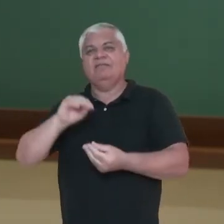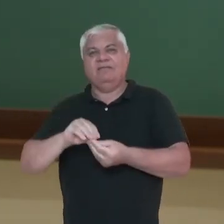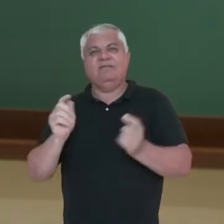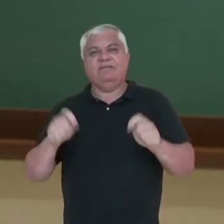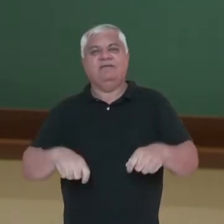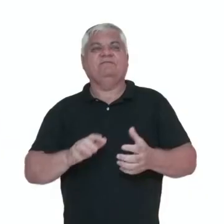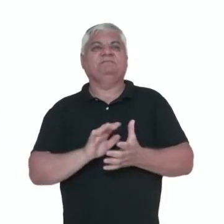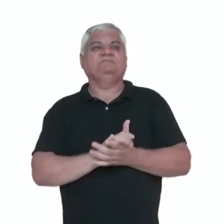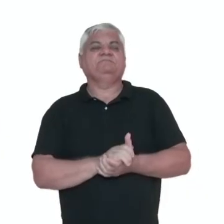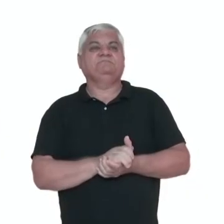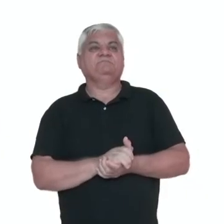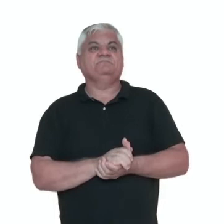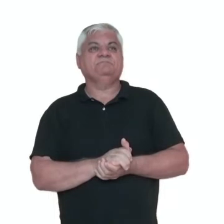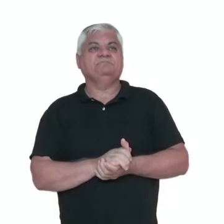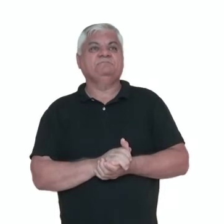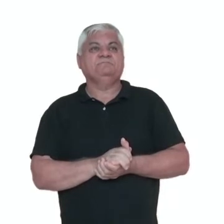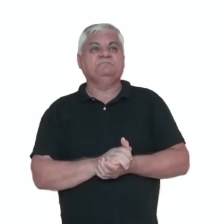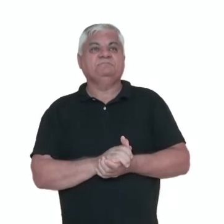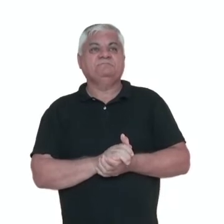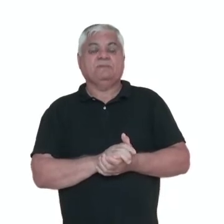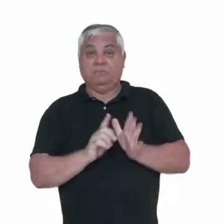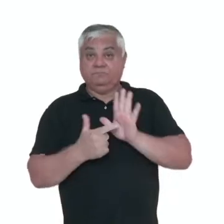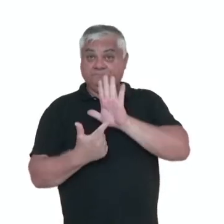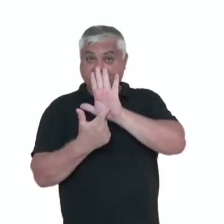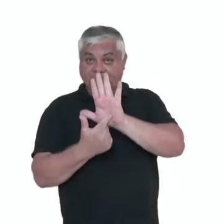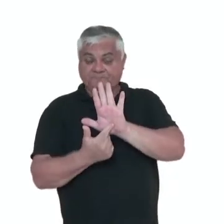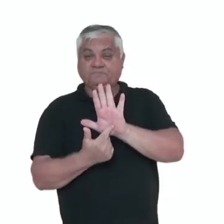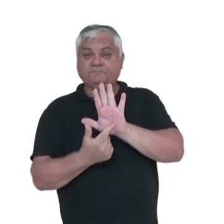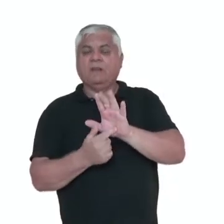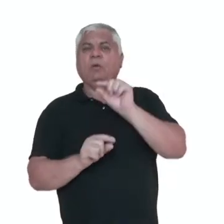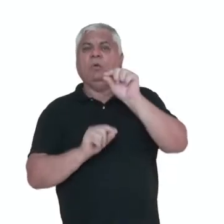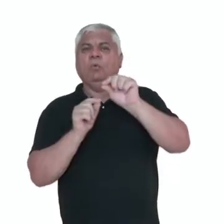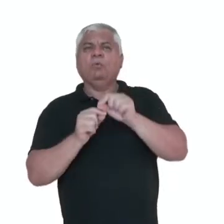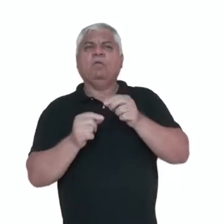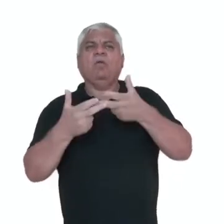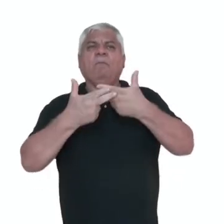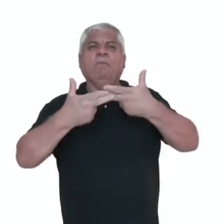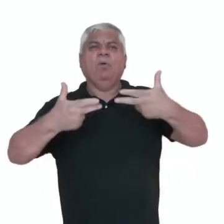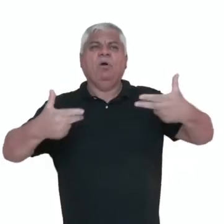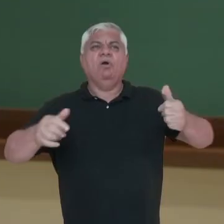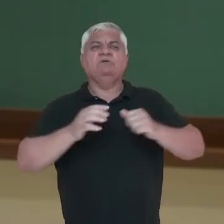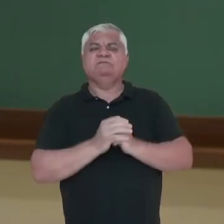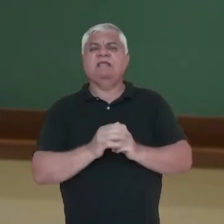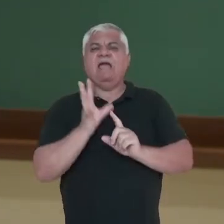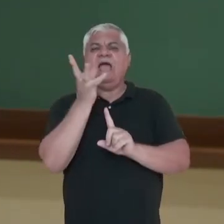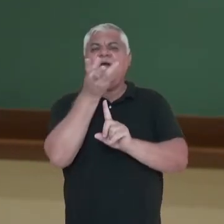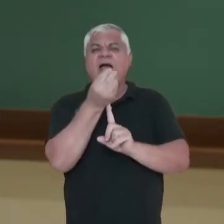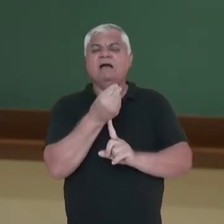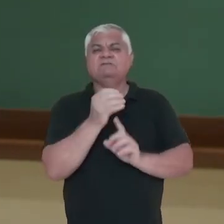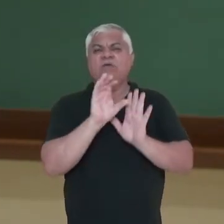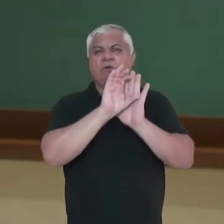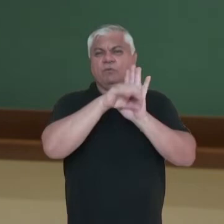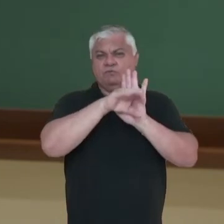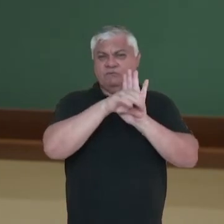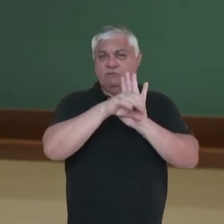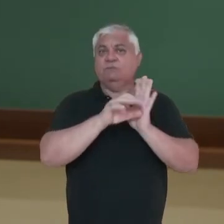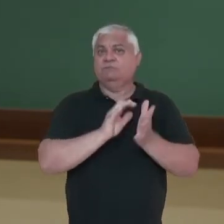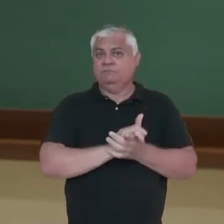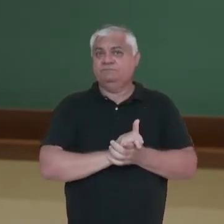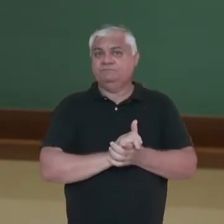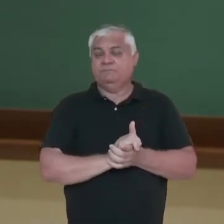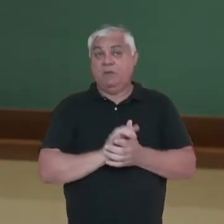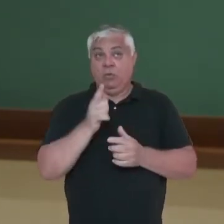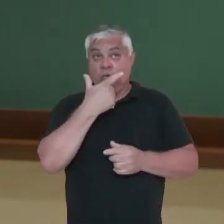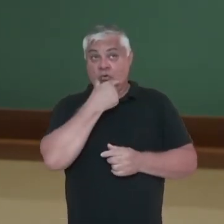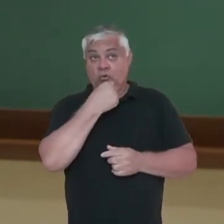então nós temos que as suas precisa do grupo de origem ao termo arte conceitual por meio da pilotos o artista em referem 61 lembrando vocês